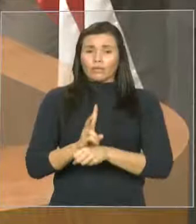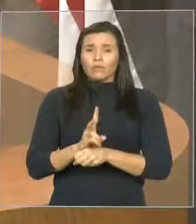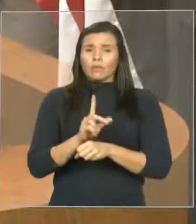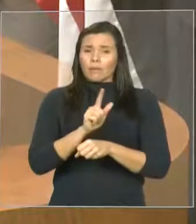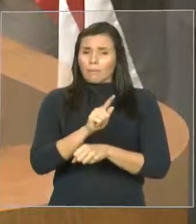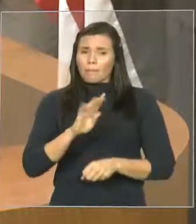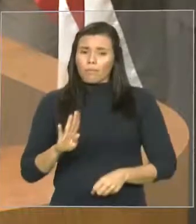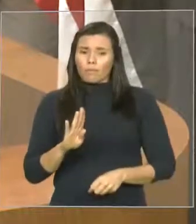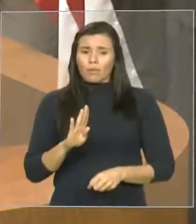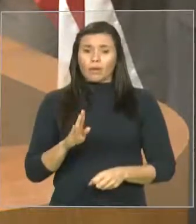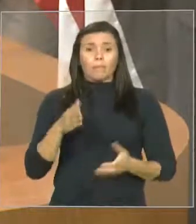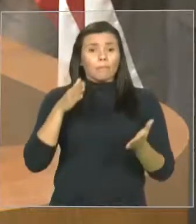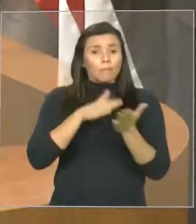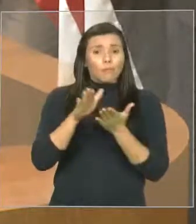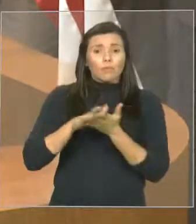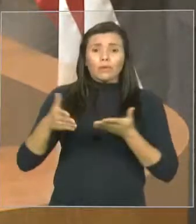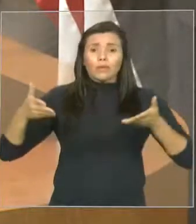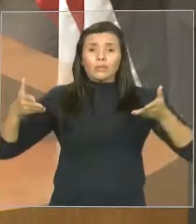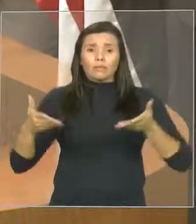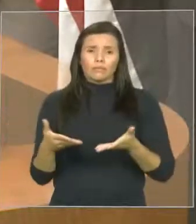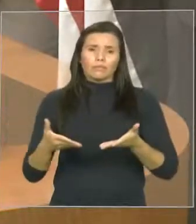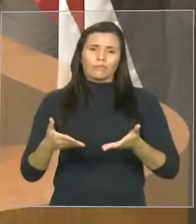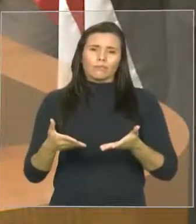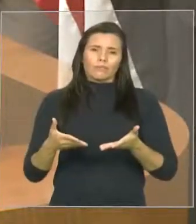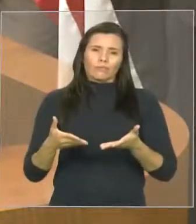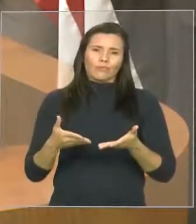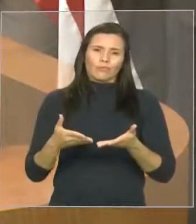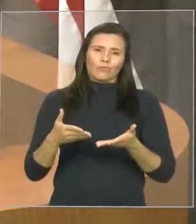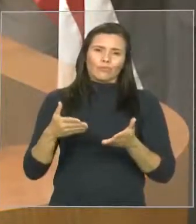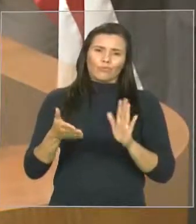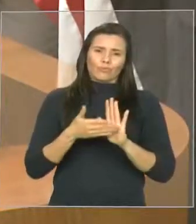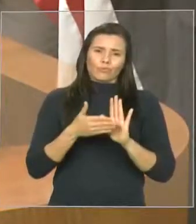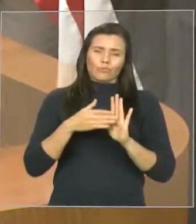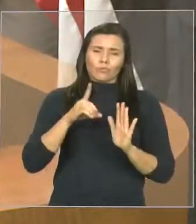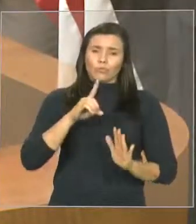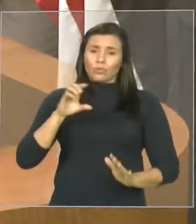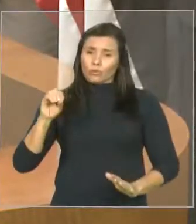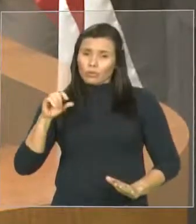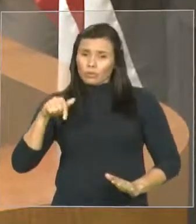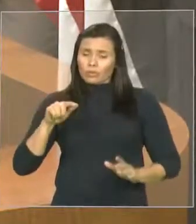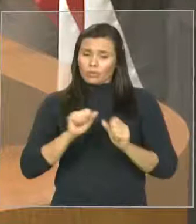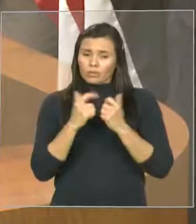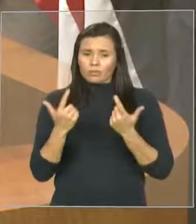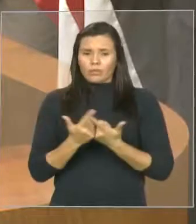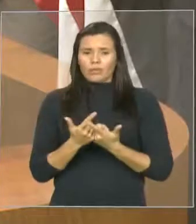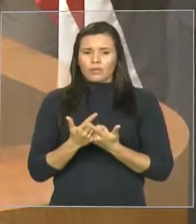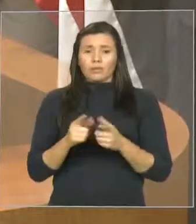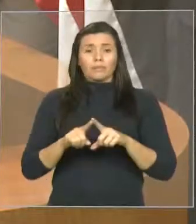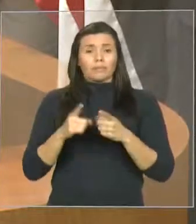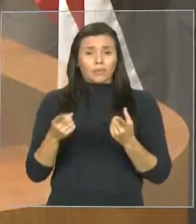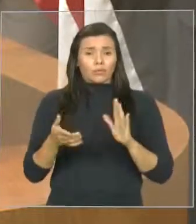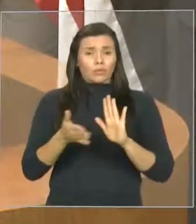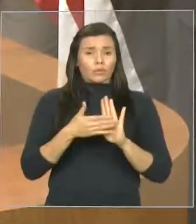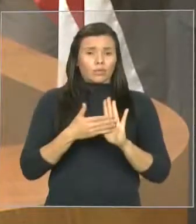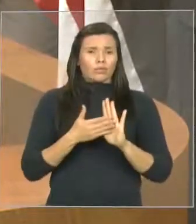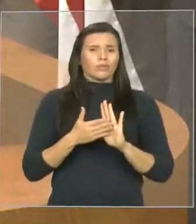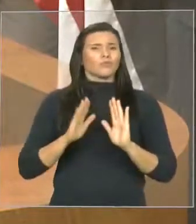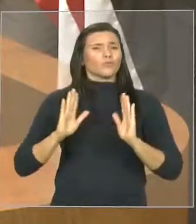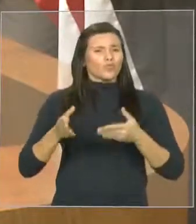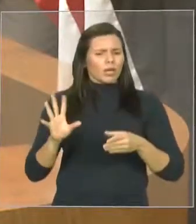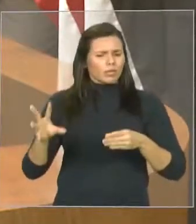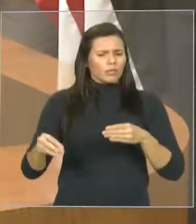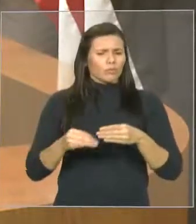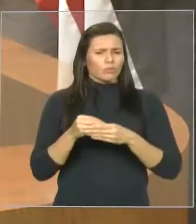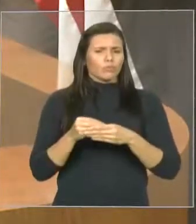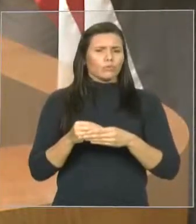da Assembleia. Está aqui, mas o requerimento de urgência está para votação desde a terça-feira da semana passada. Se a oposição não